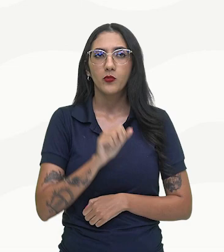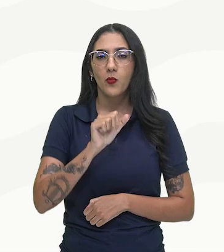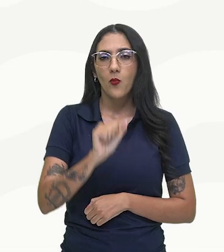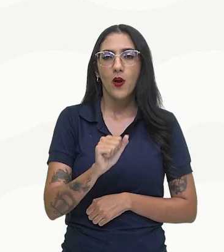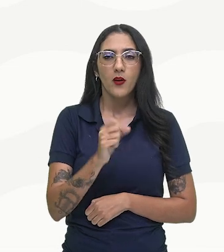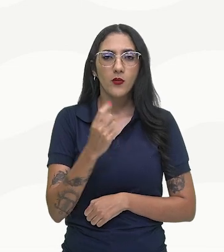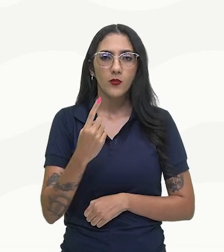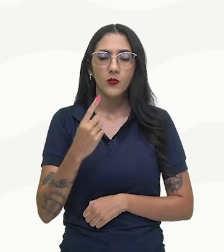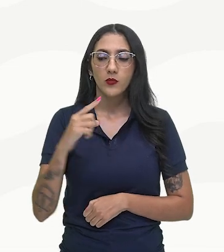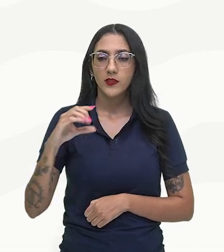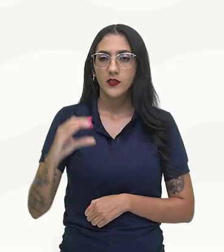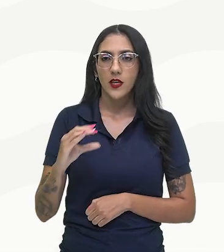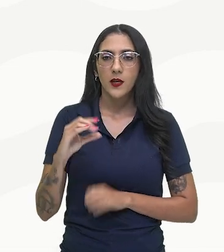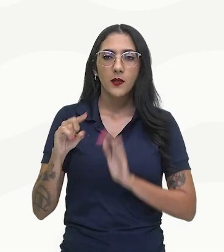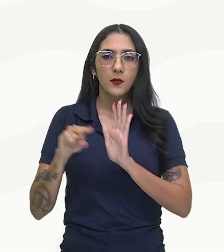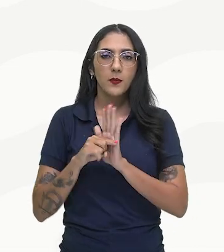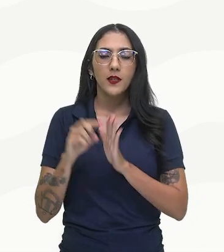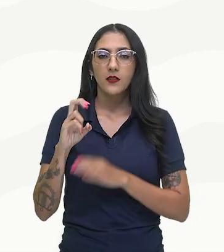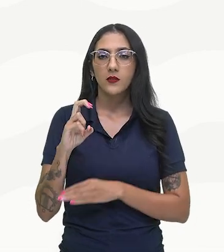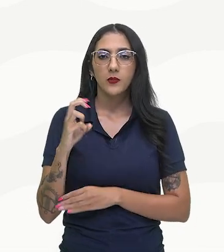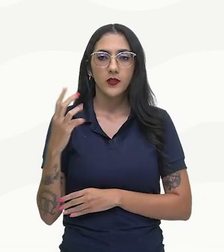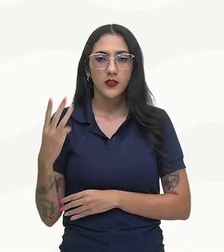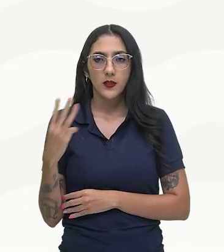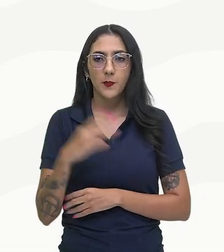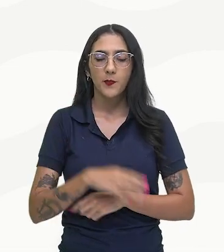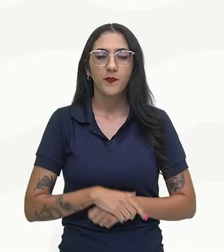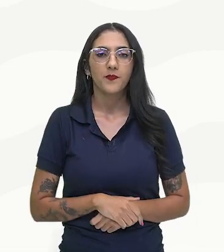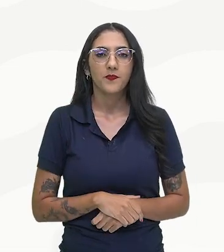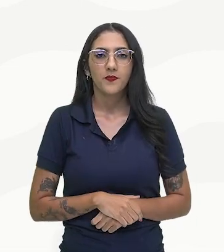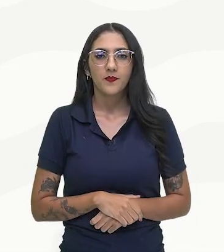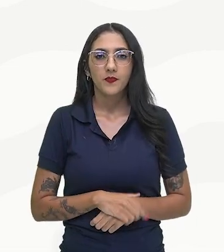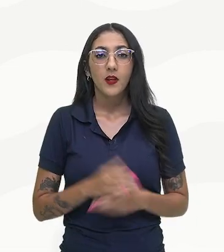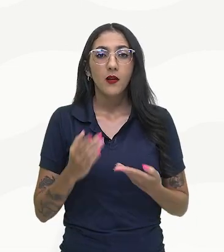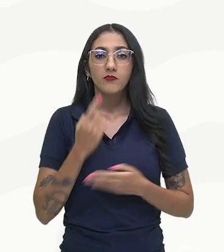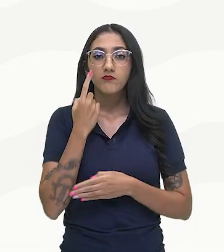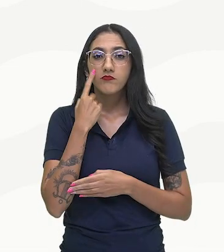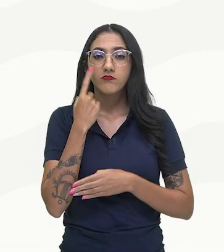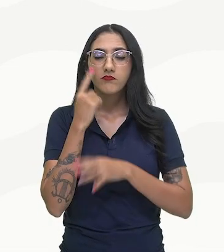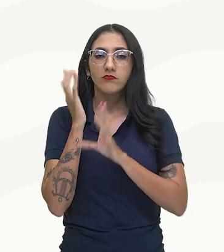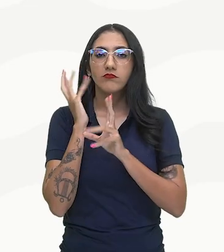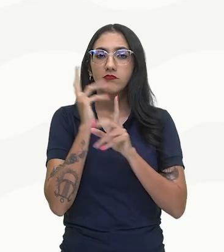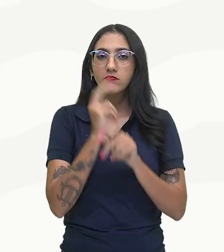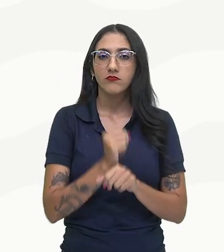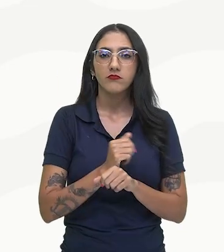e que o C é menos 53. Agora, vamos fazer as continhas matemáticas.